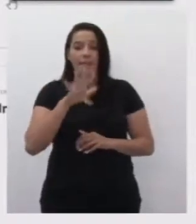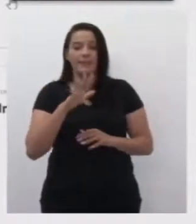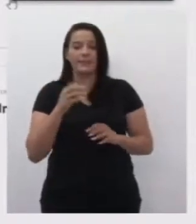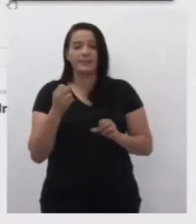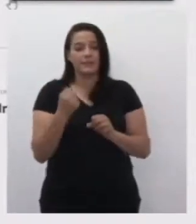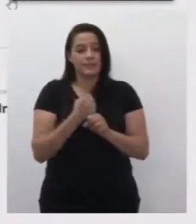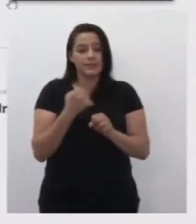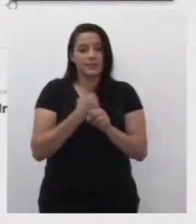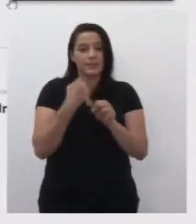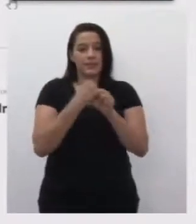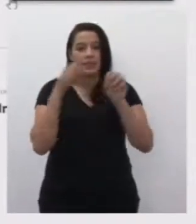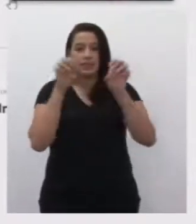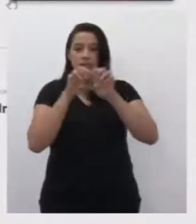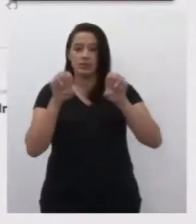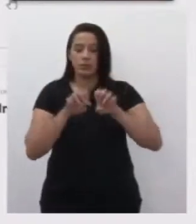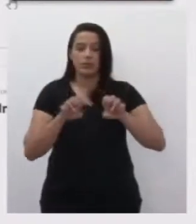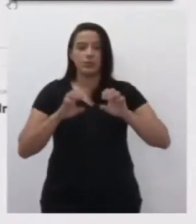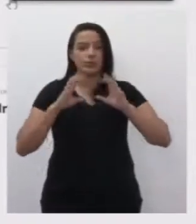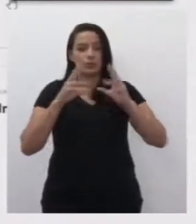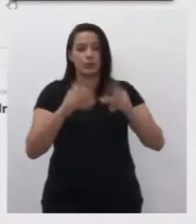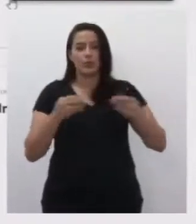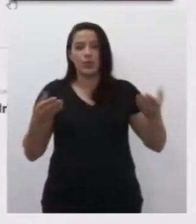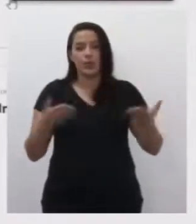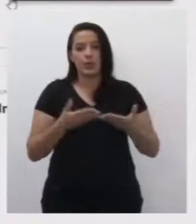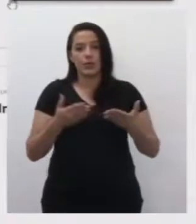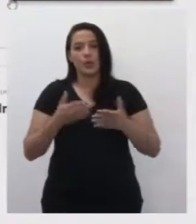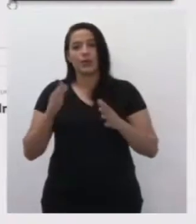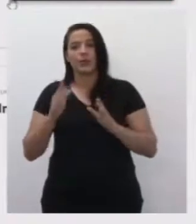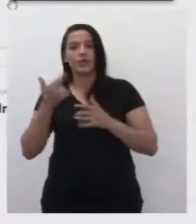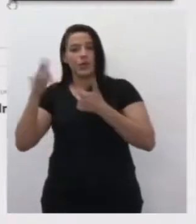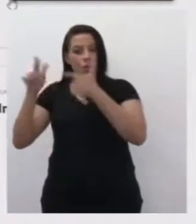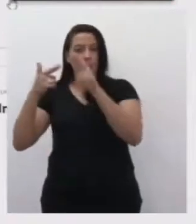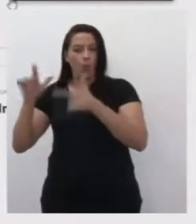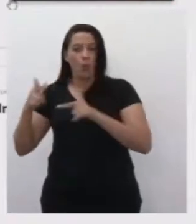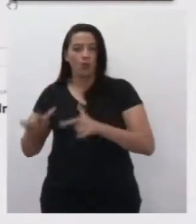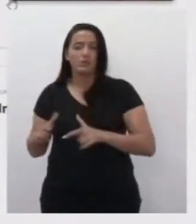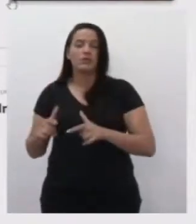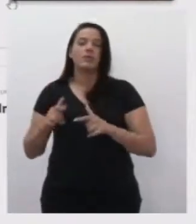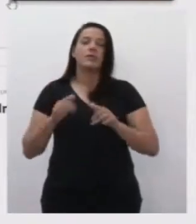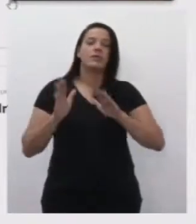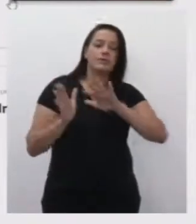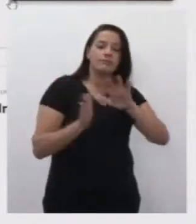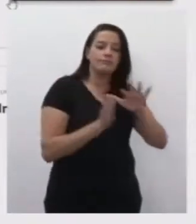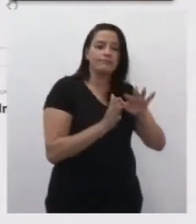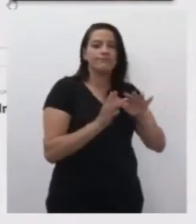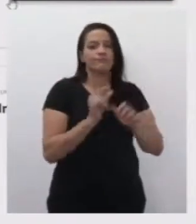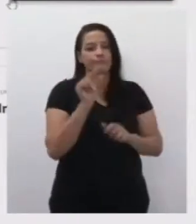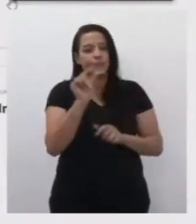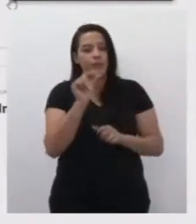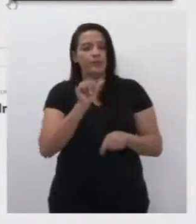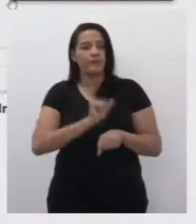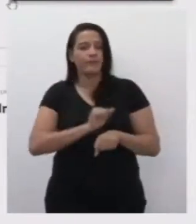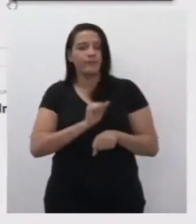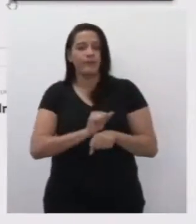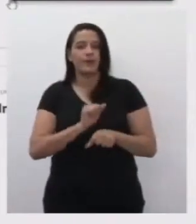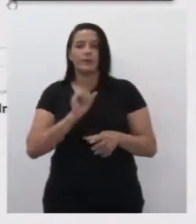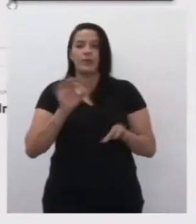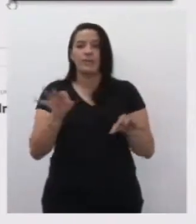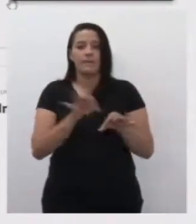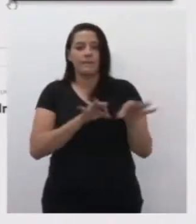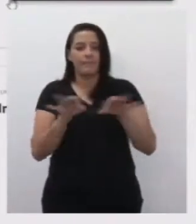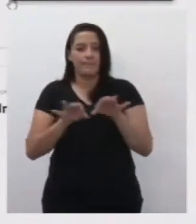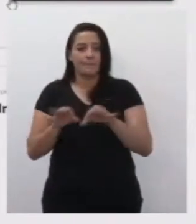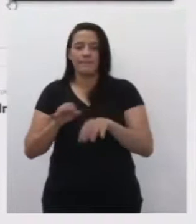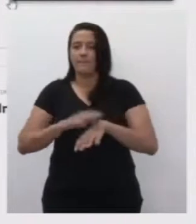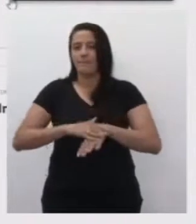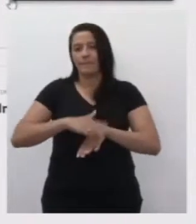parte do produto, né? A gente está muito focado em biologia, química, física, as exatas, em geral, é onde tem a maior